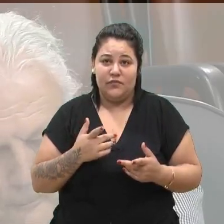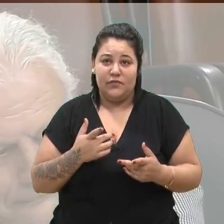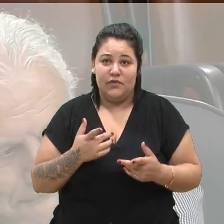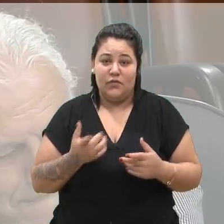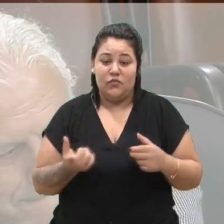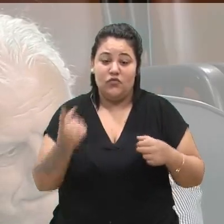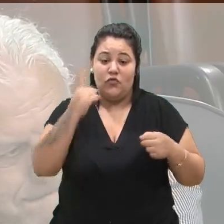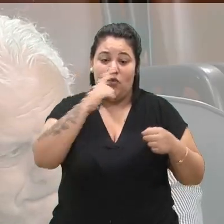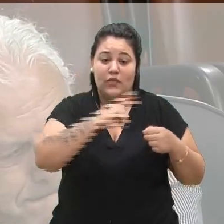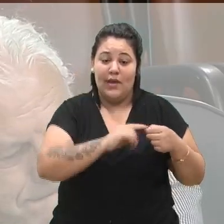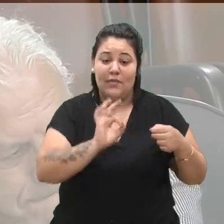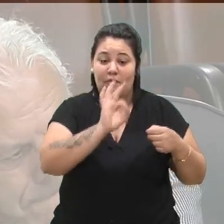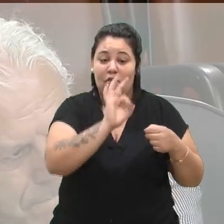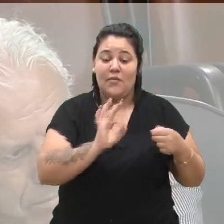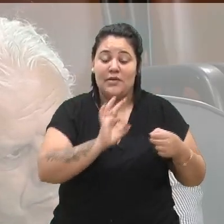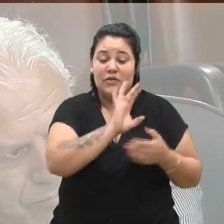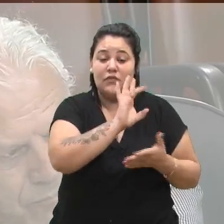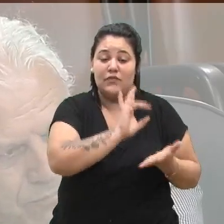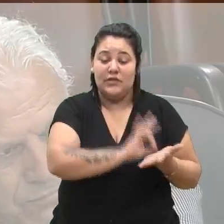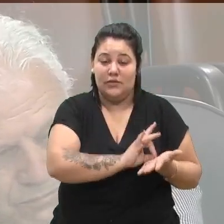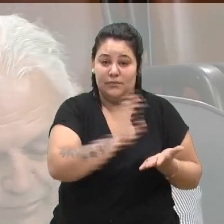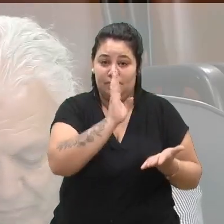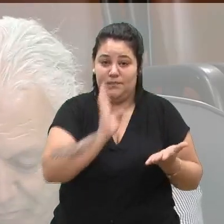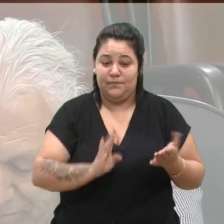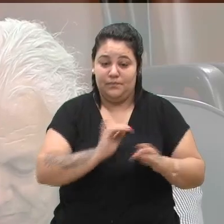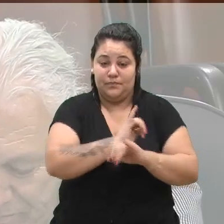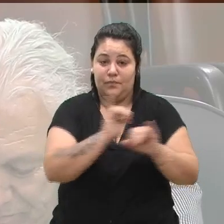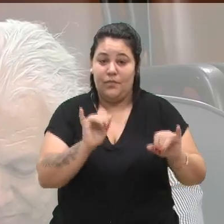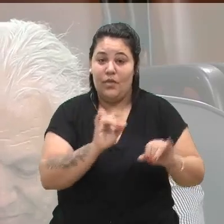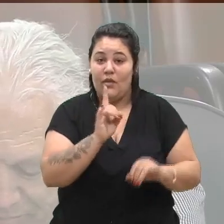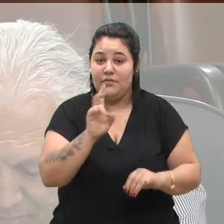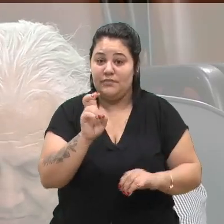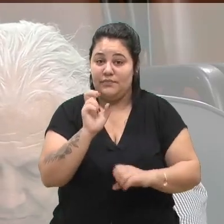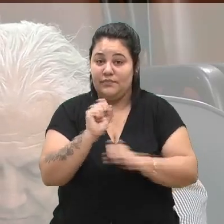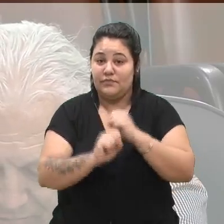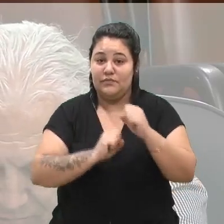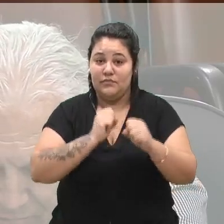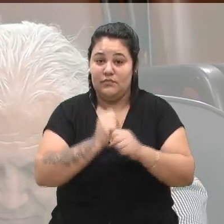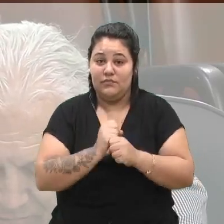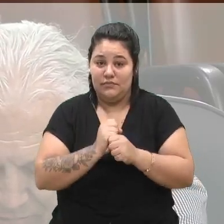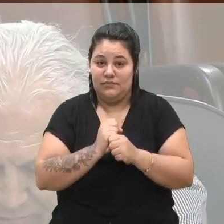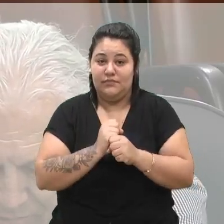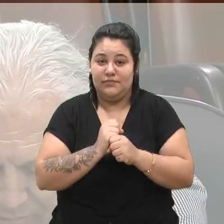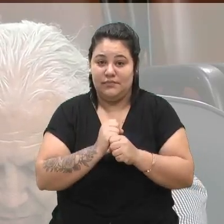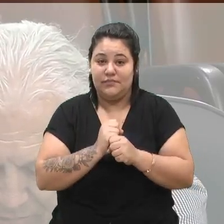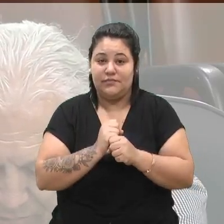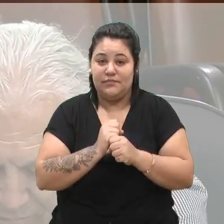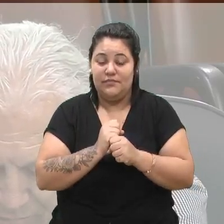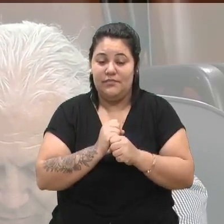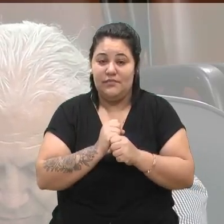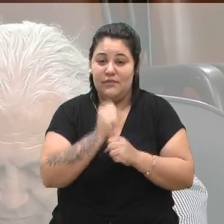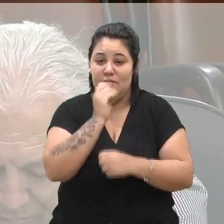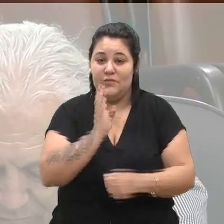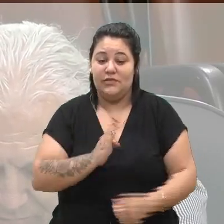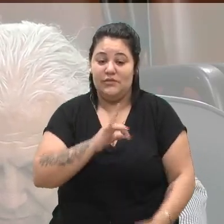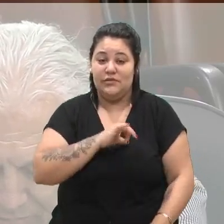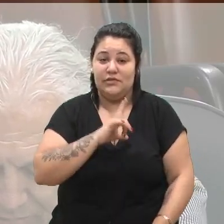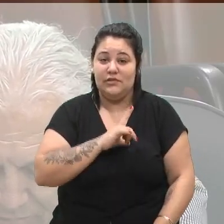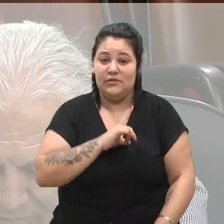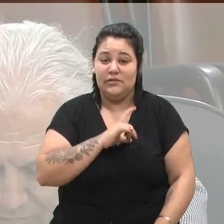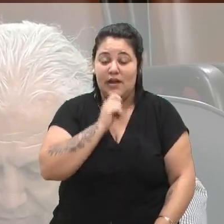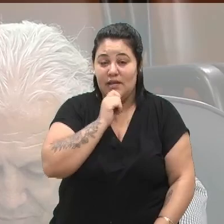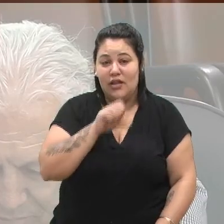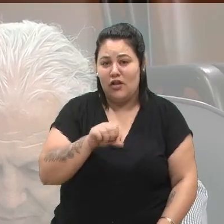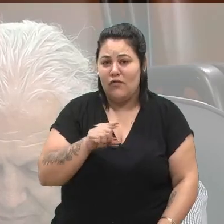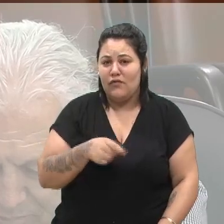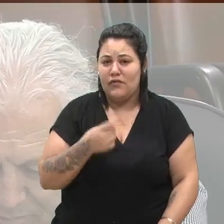oficiais. O Brasil, dados divulgados recentemente, 15 anos acima, o Brasil ainda tem 9,3